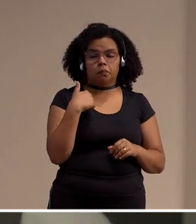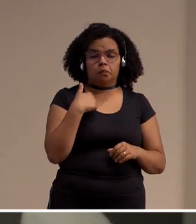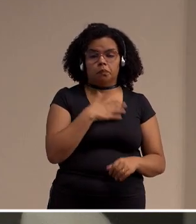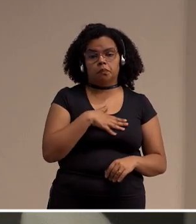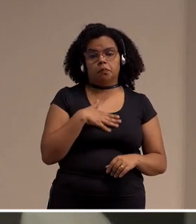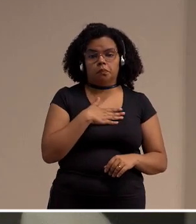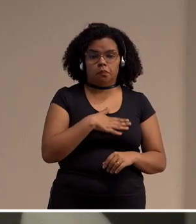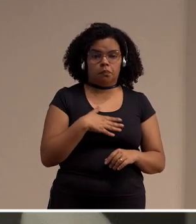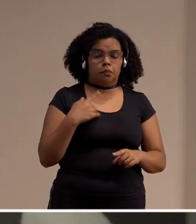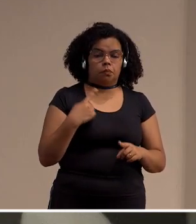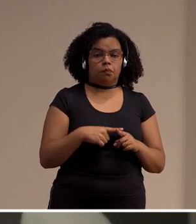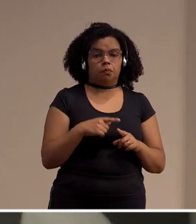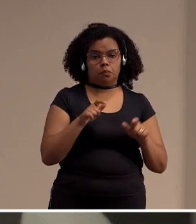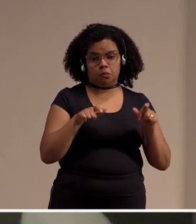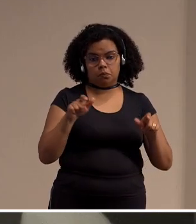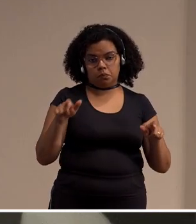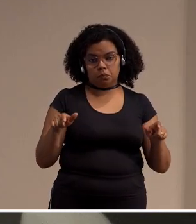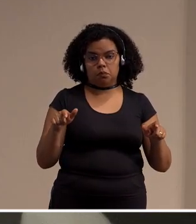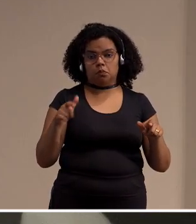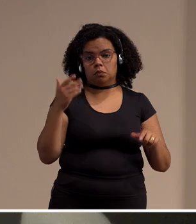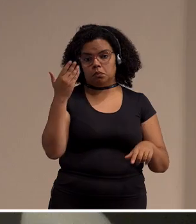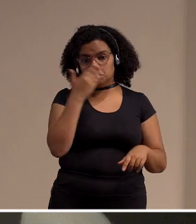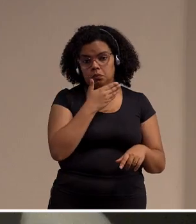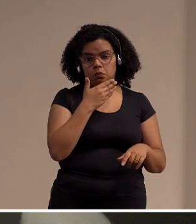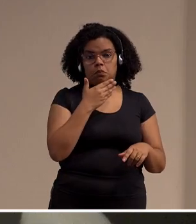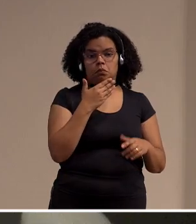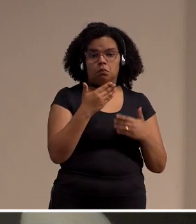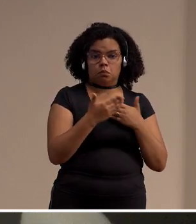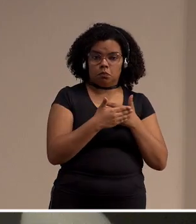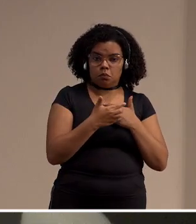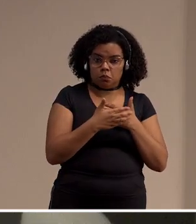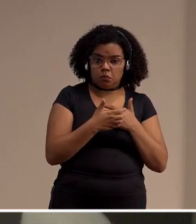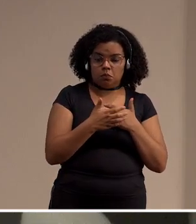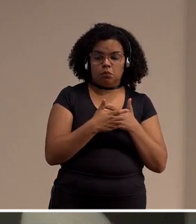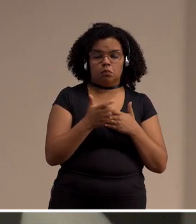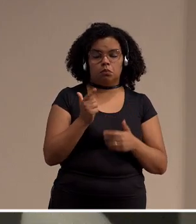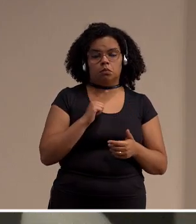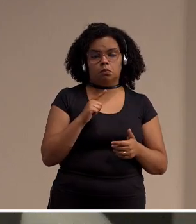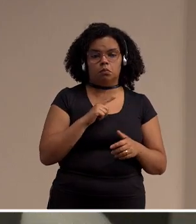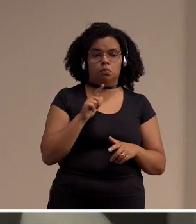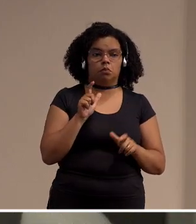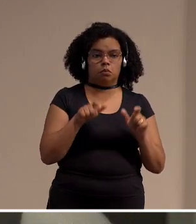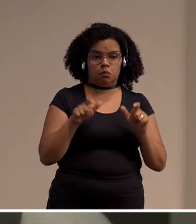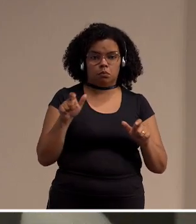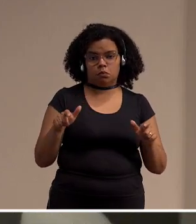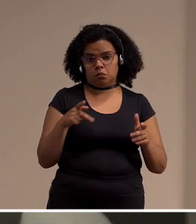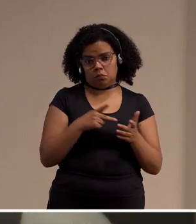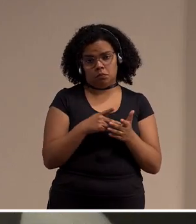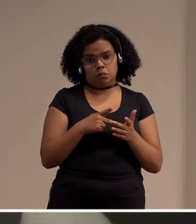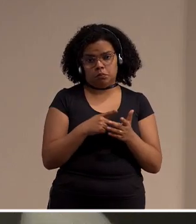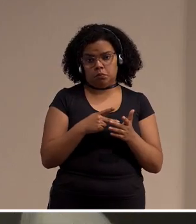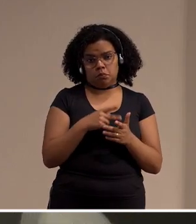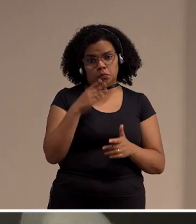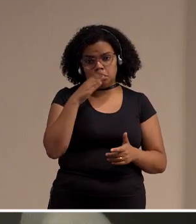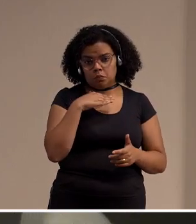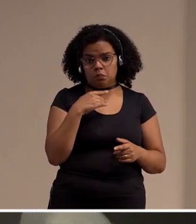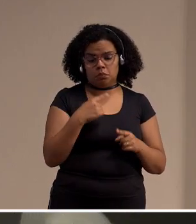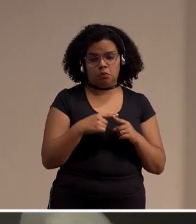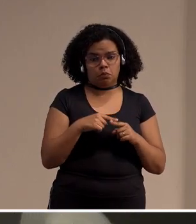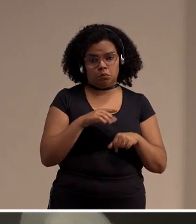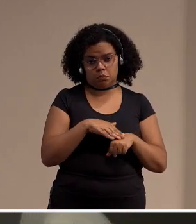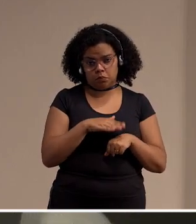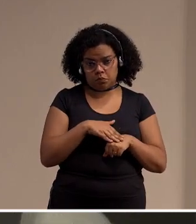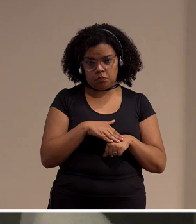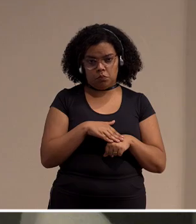satisfeito porque eles talvez seja a comprovação do carisma que eles têm como personagens, mas na realidade eles são vilões, né, porque o que eles